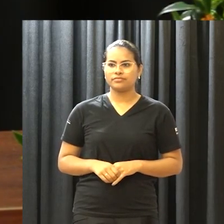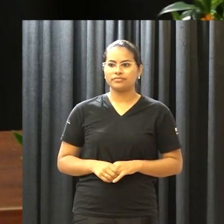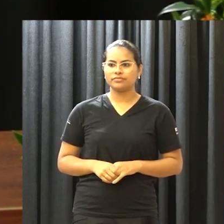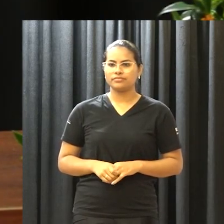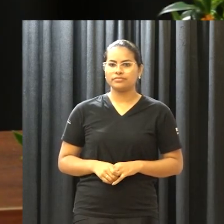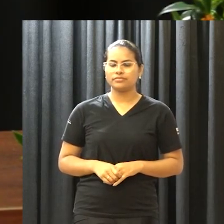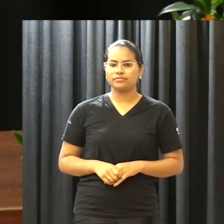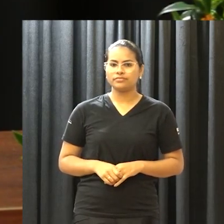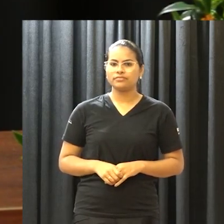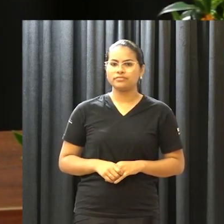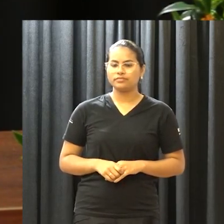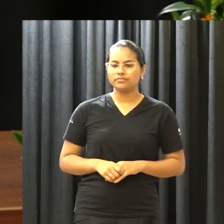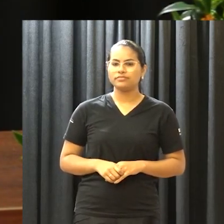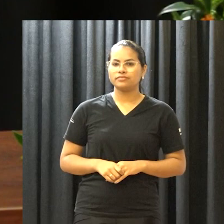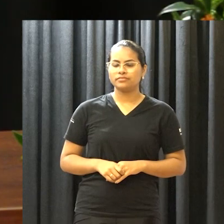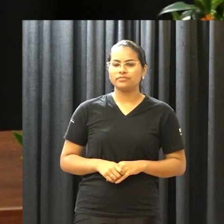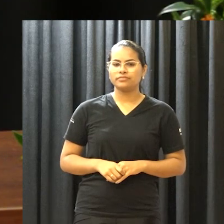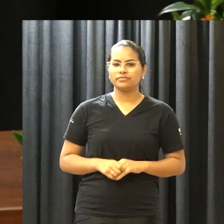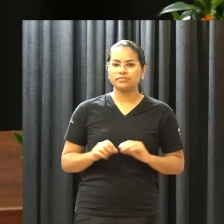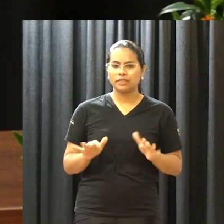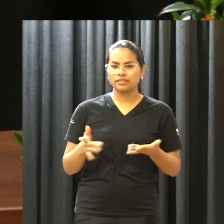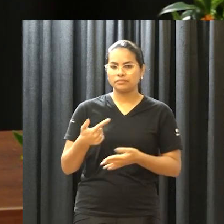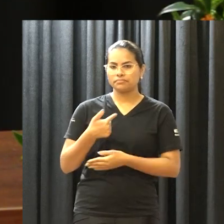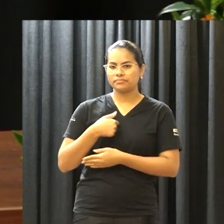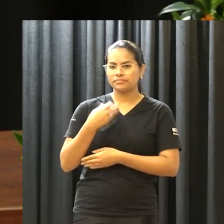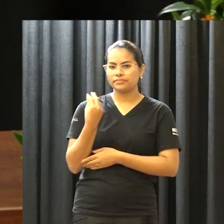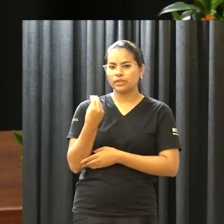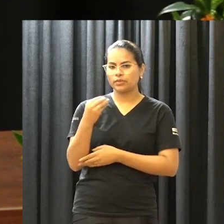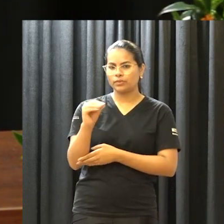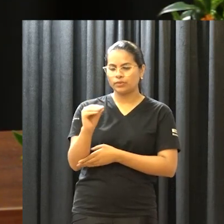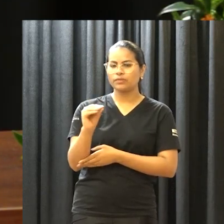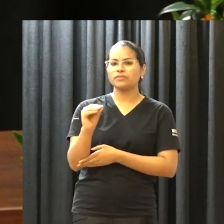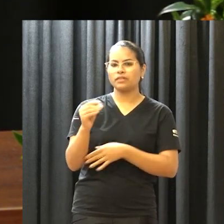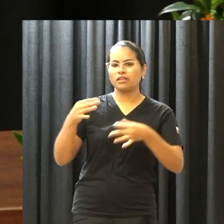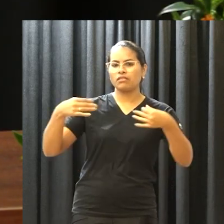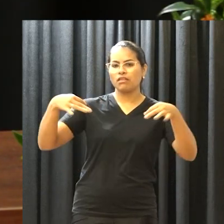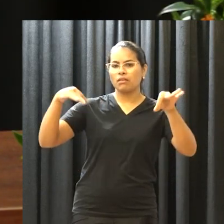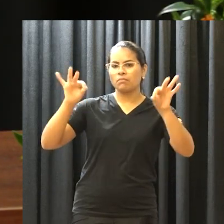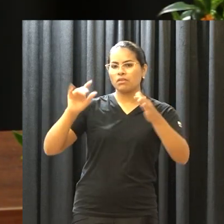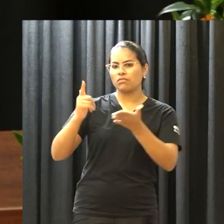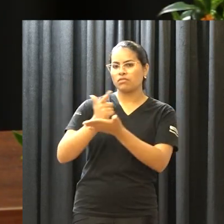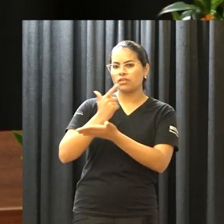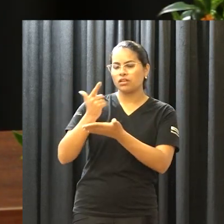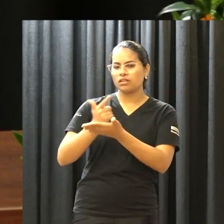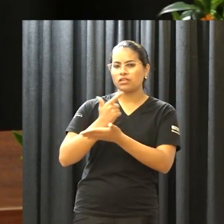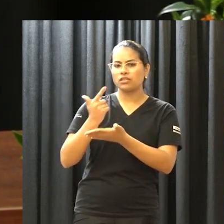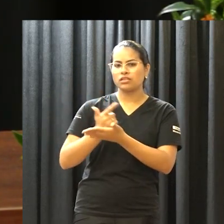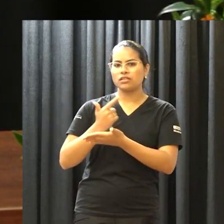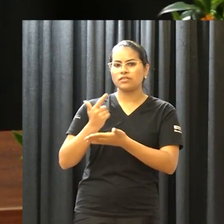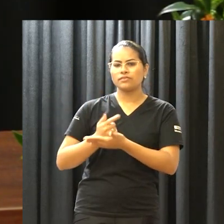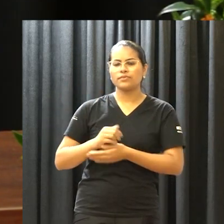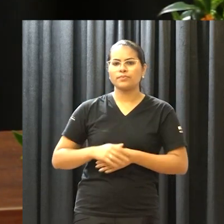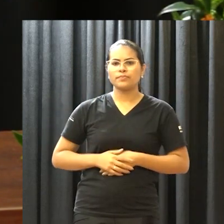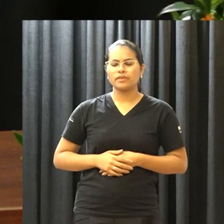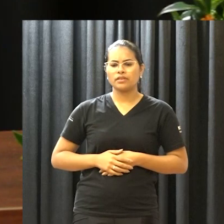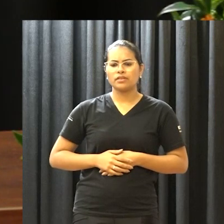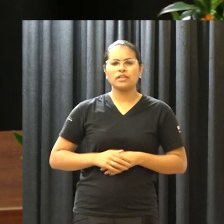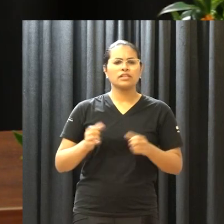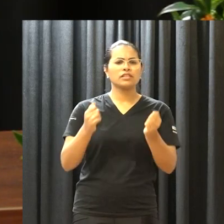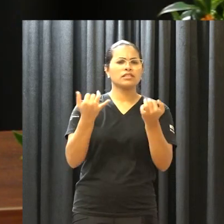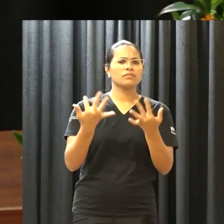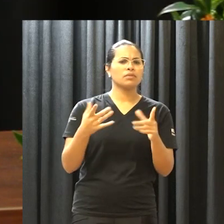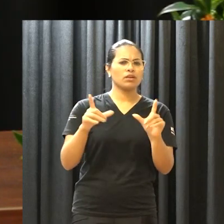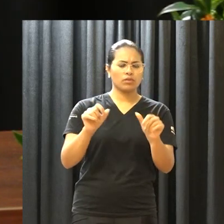Eu coloquei ali, tem uma página do livro sendo mostrada, em que está escrito o seguinte: vale ressaltar que o trabalho de grupo é uma